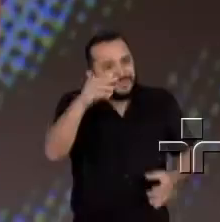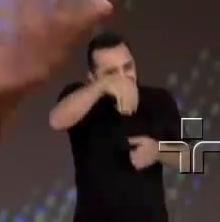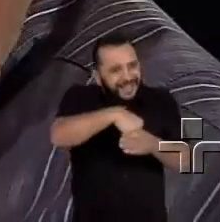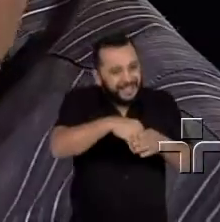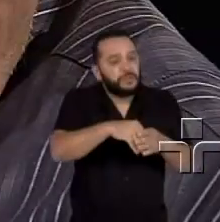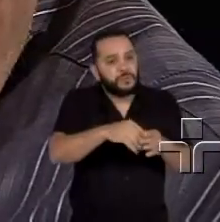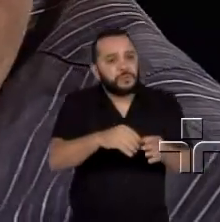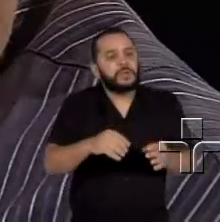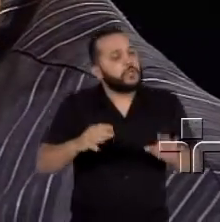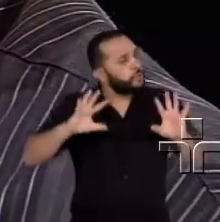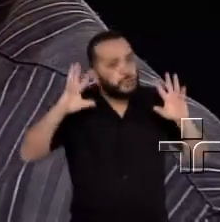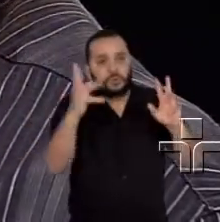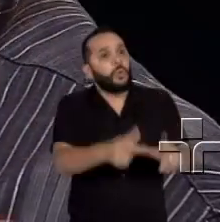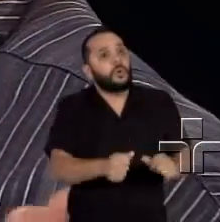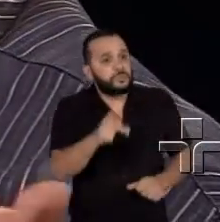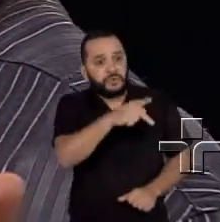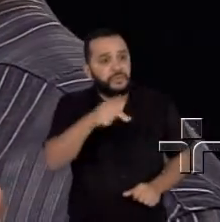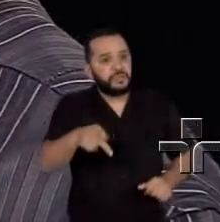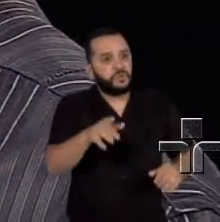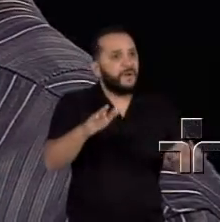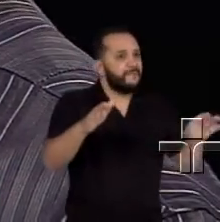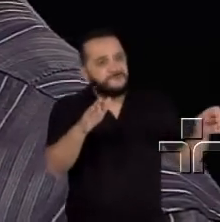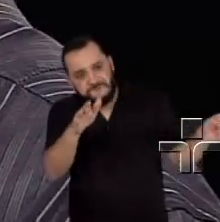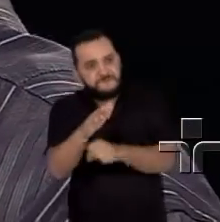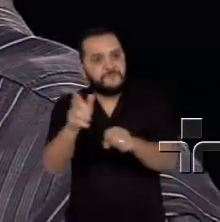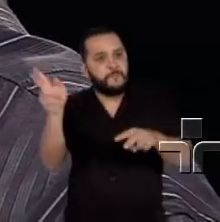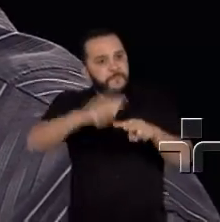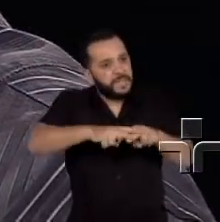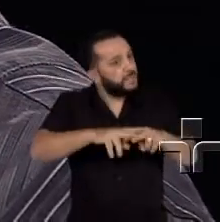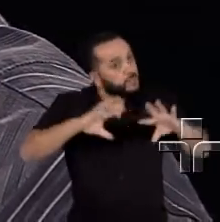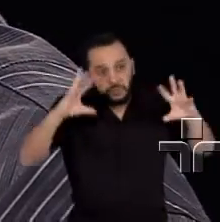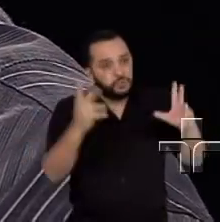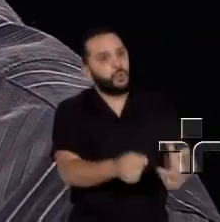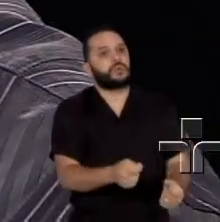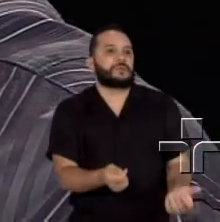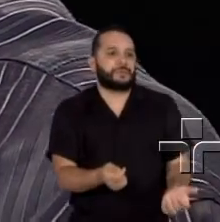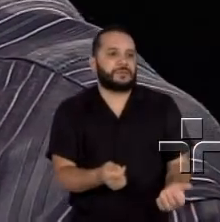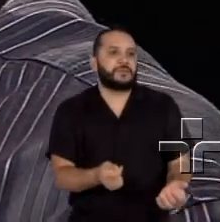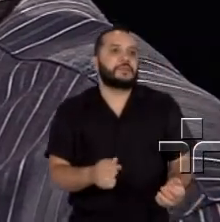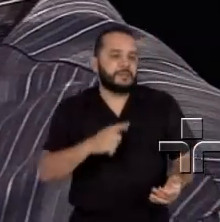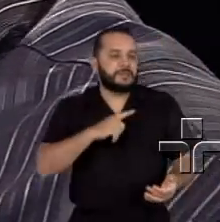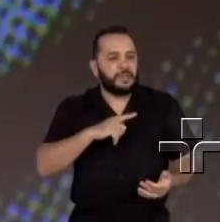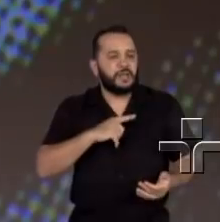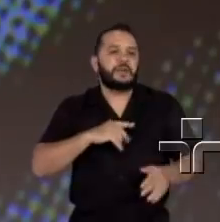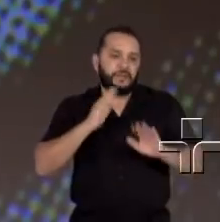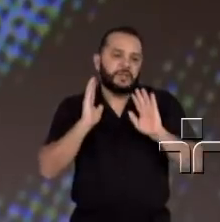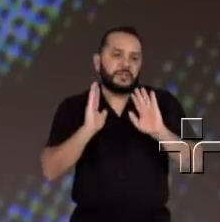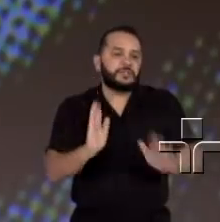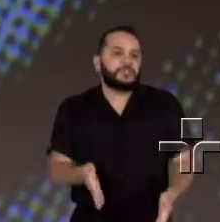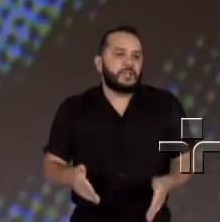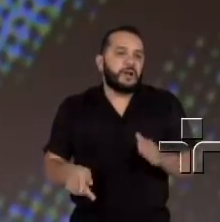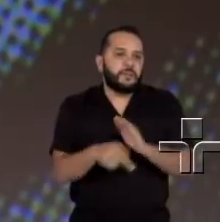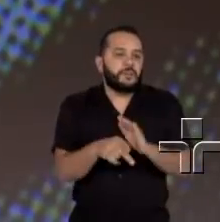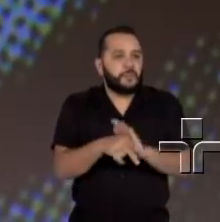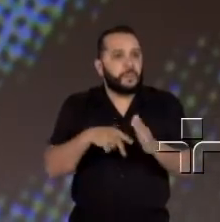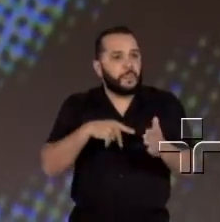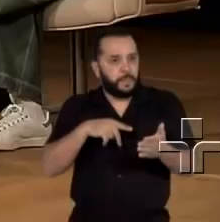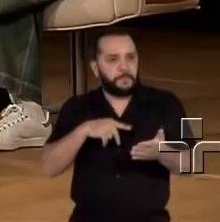para averiguação. Isso é logo que há o golpe de 64.